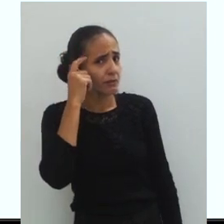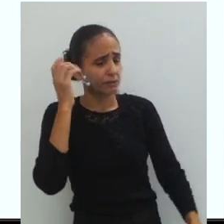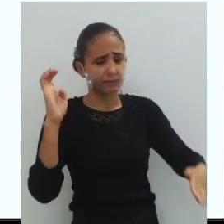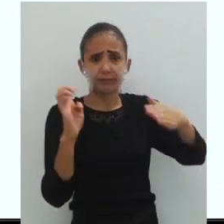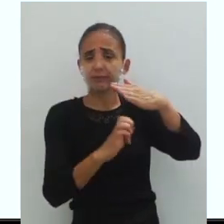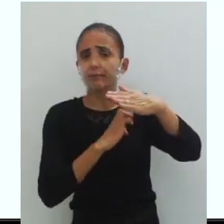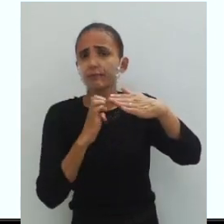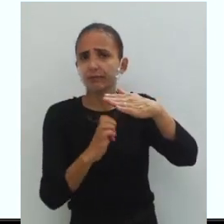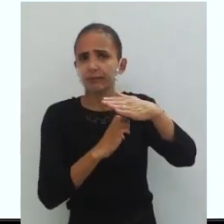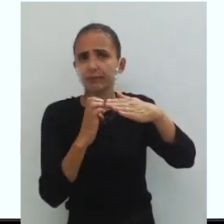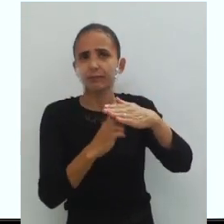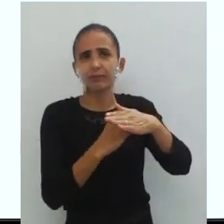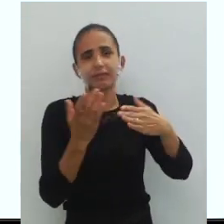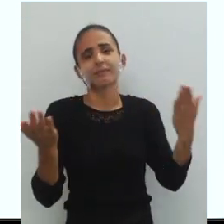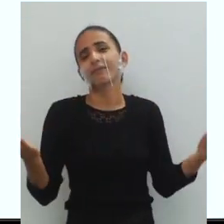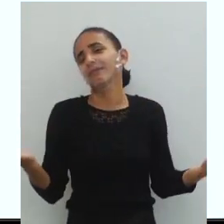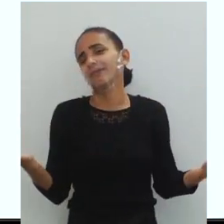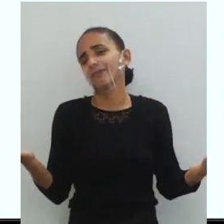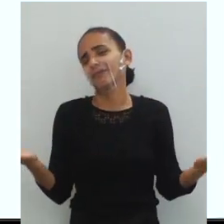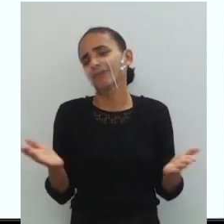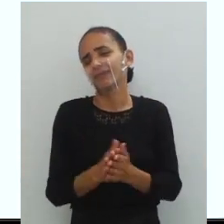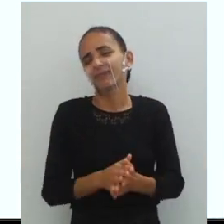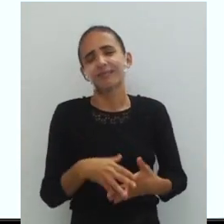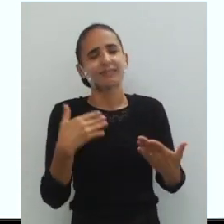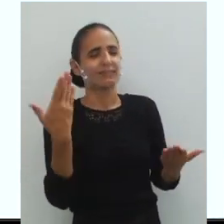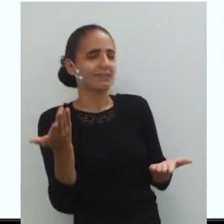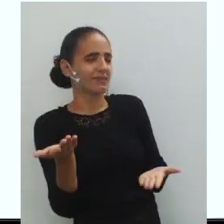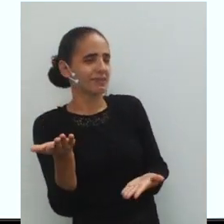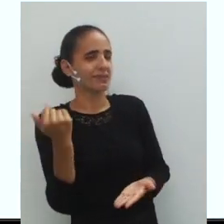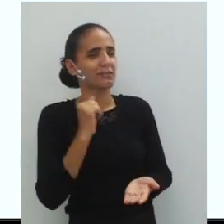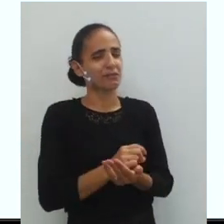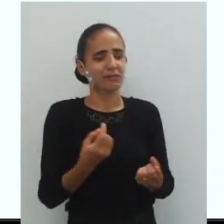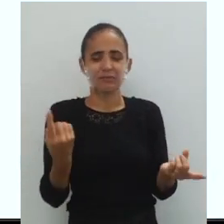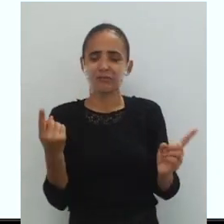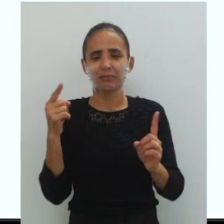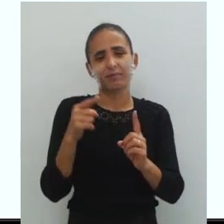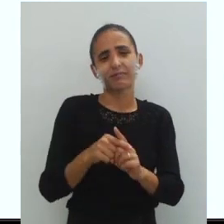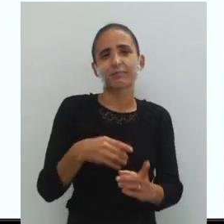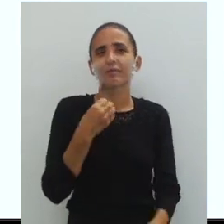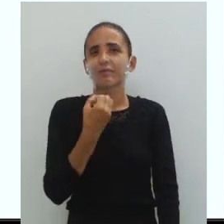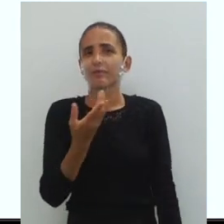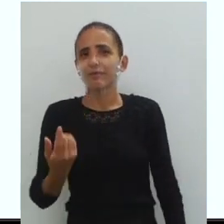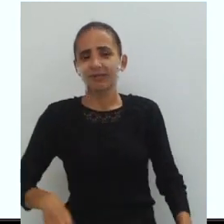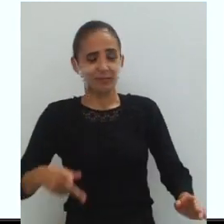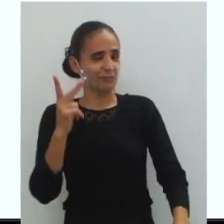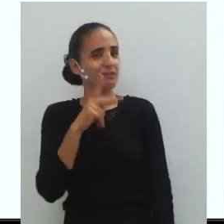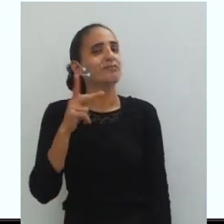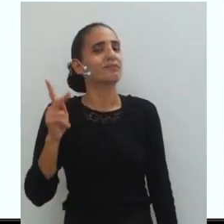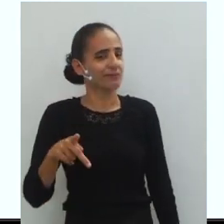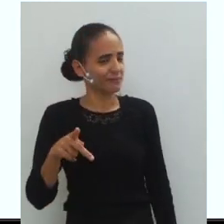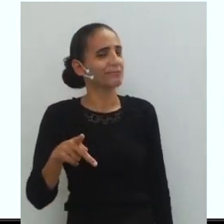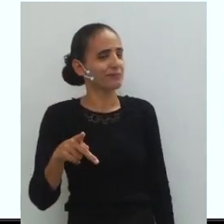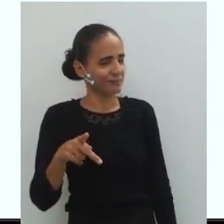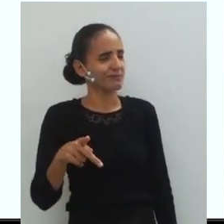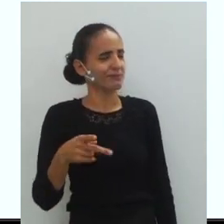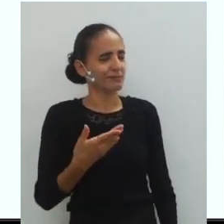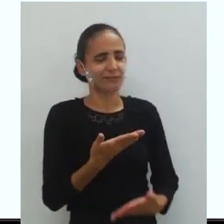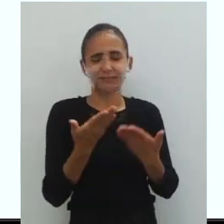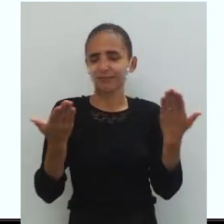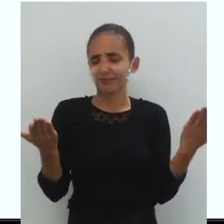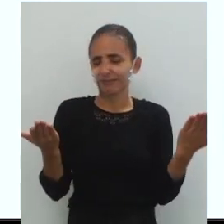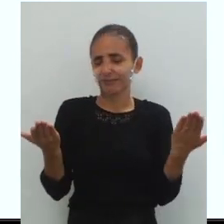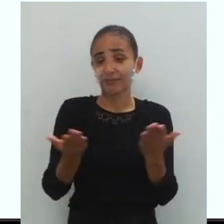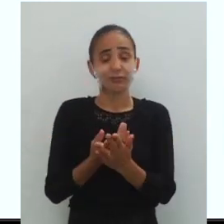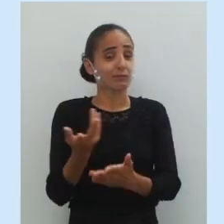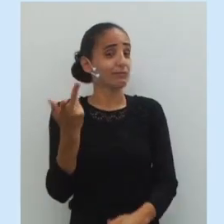empresa, deixa eu puxar a sardinha para o meu lado, né? Bora falar dos professores. Então, quando se fala